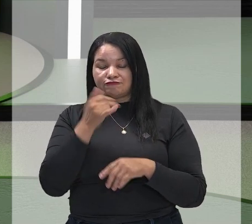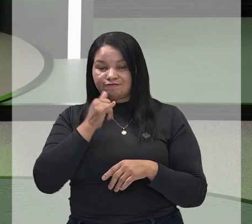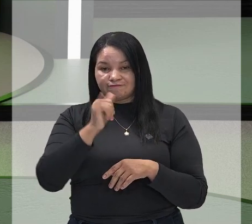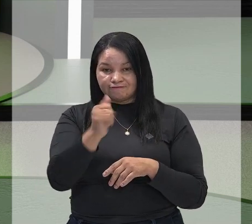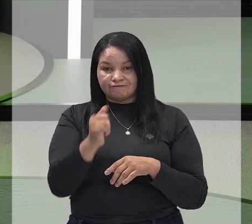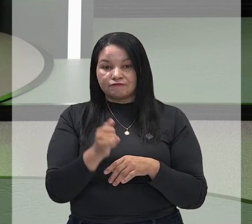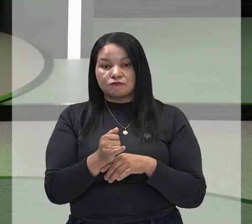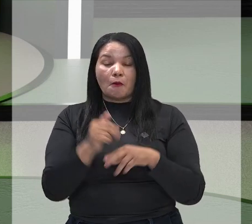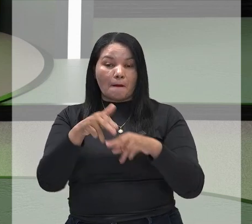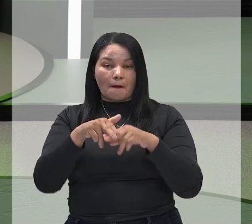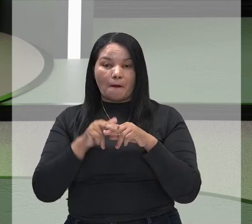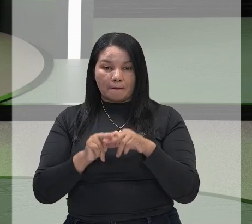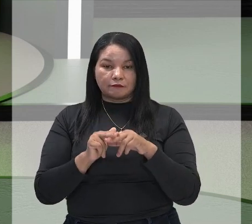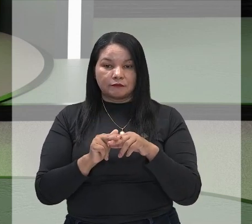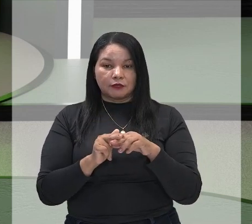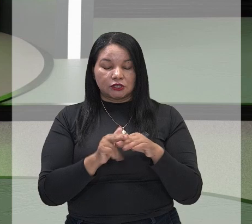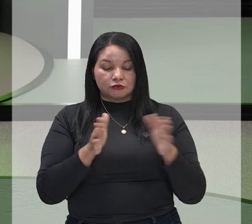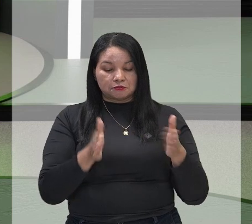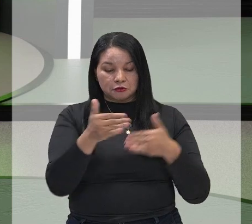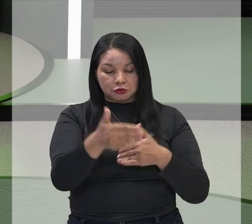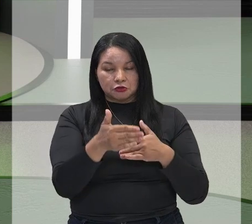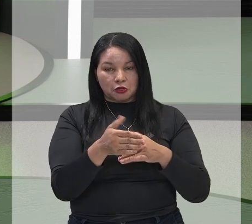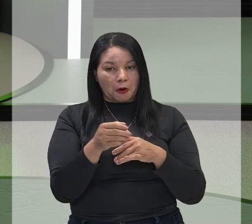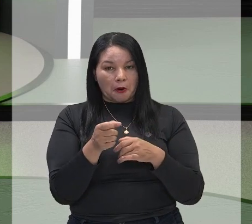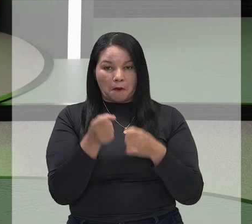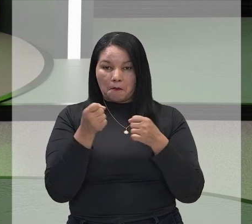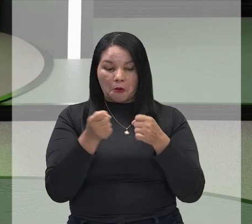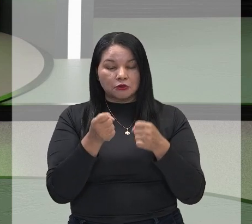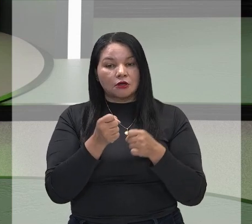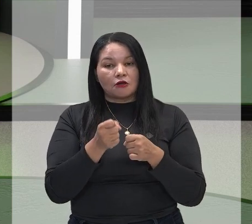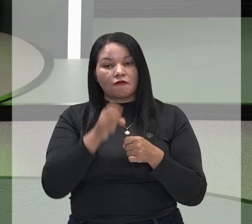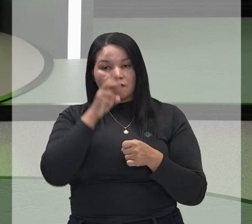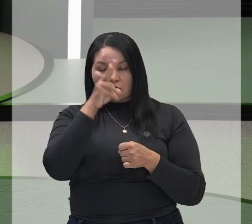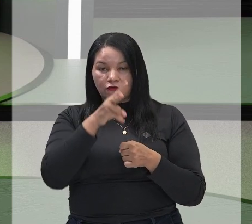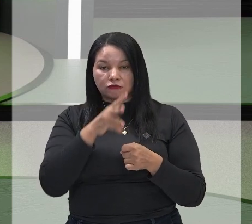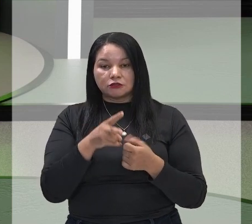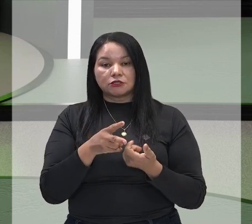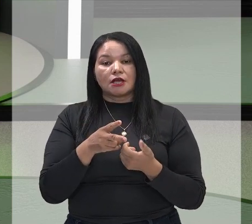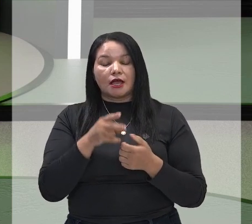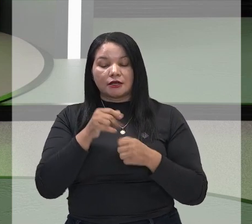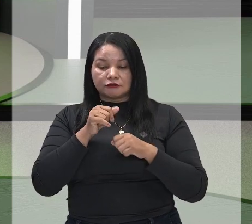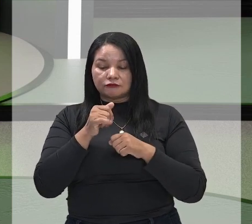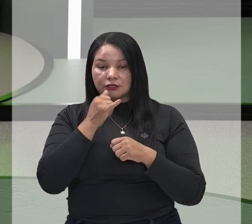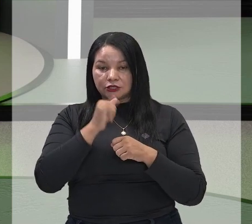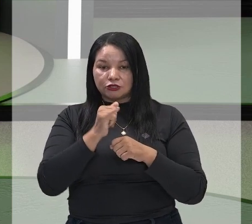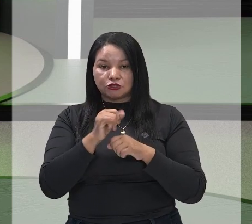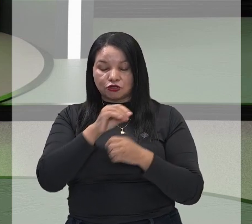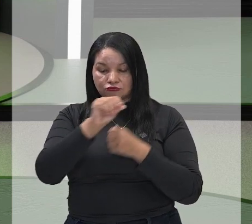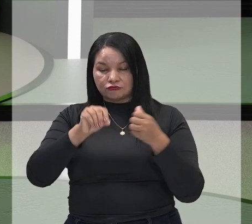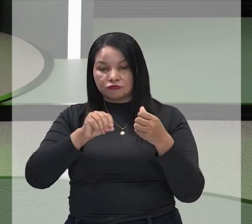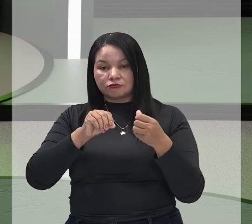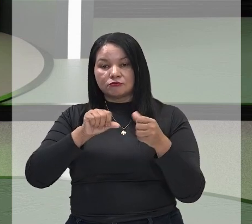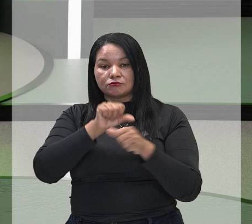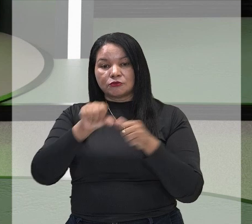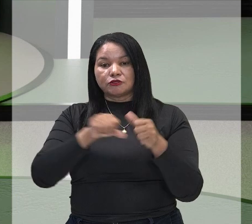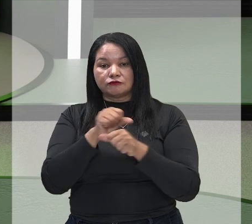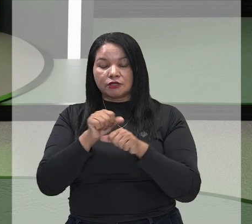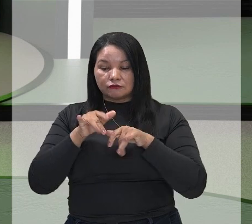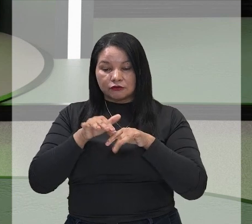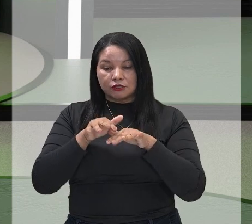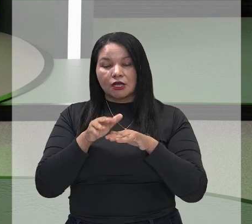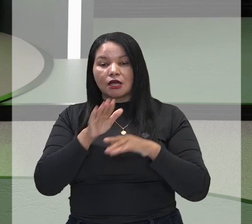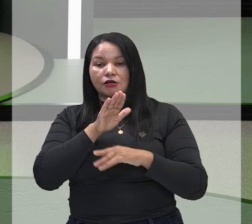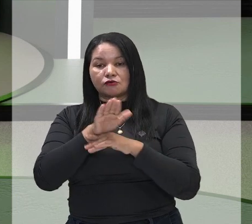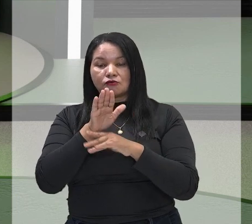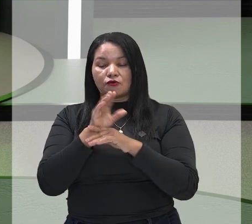de baterias poderosas que vão fornecer a energia necessária para os seus motores elétricos produzirem o movimento para o